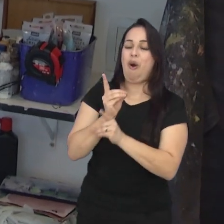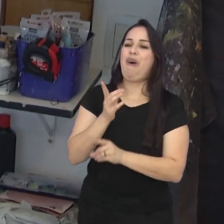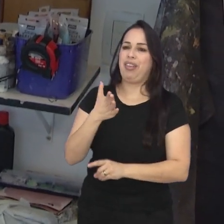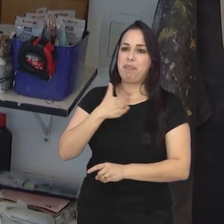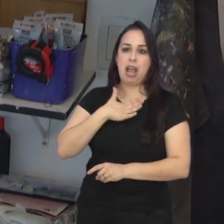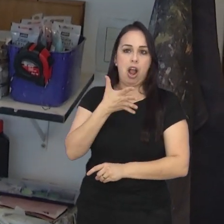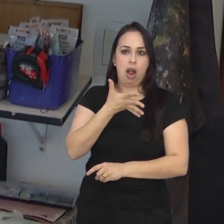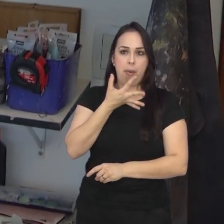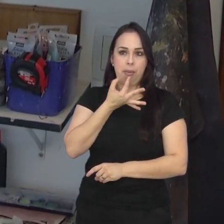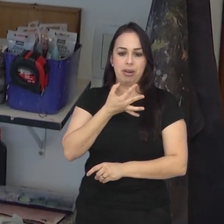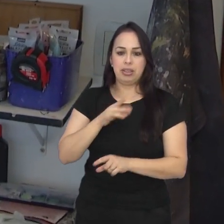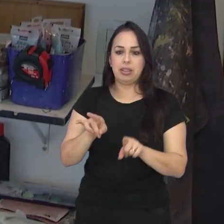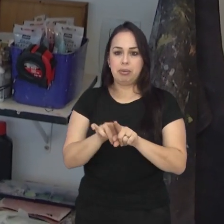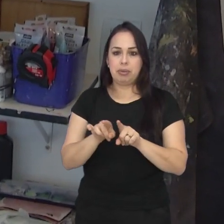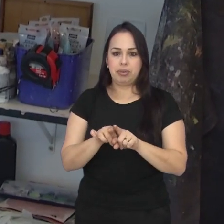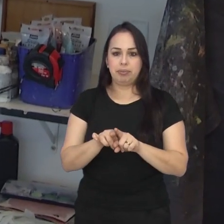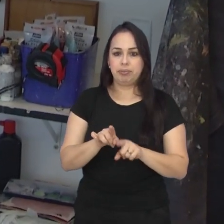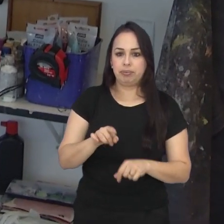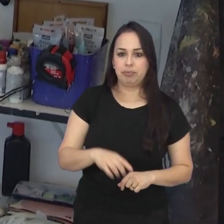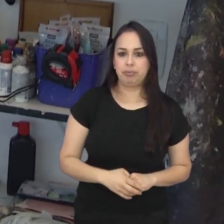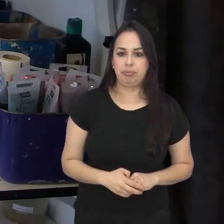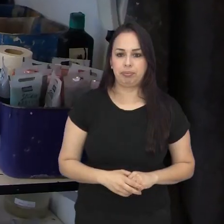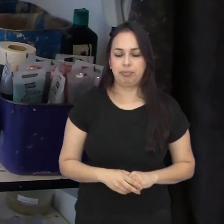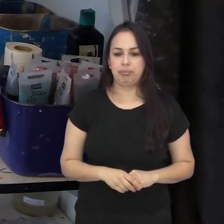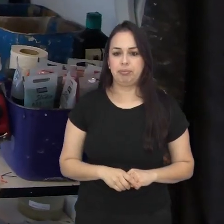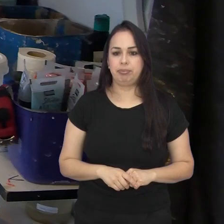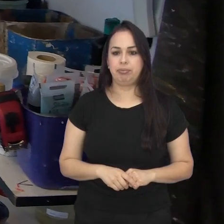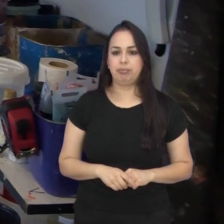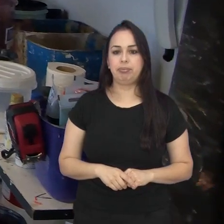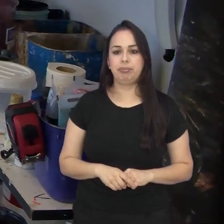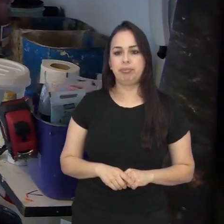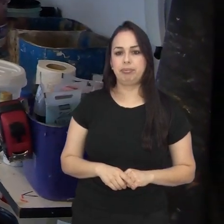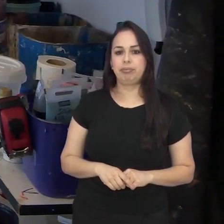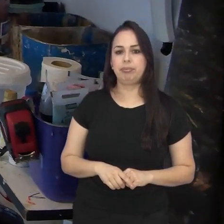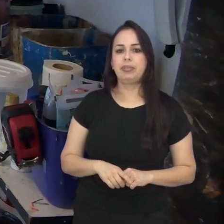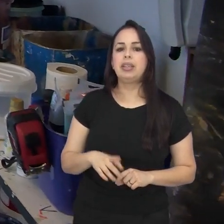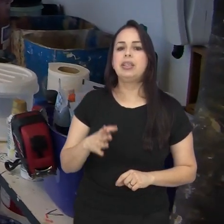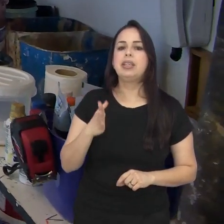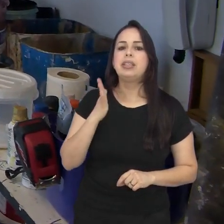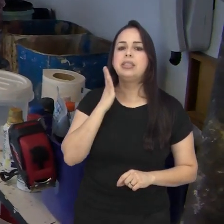quero, tá? Eu trabalho com trincha, que